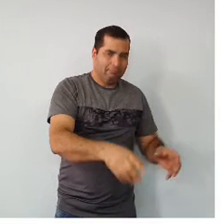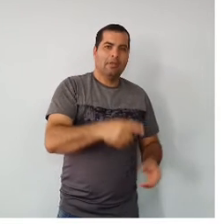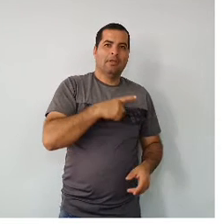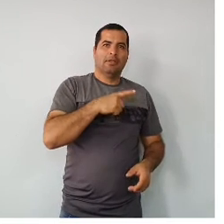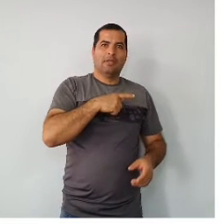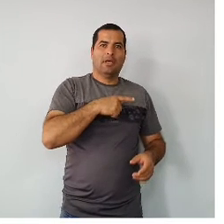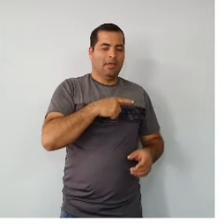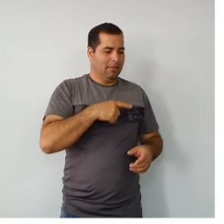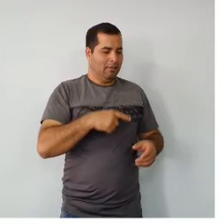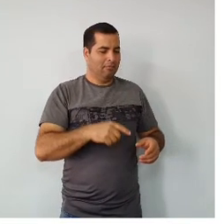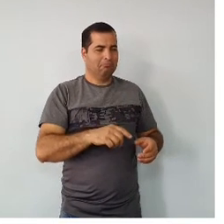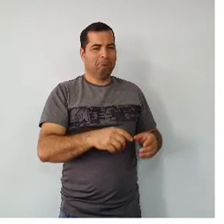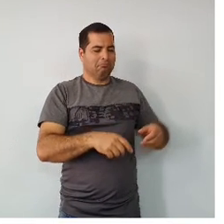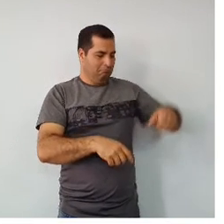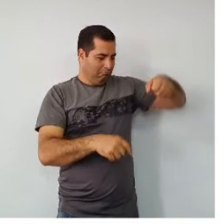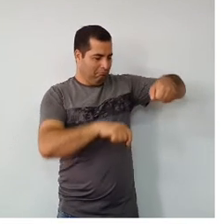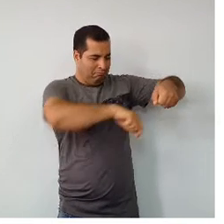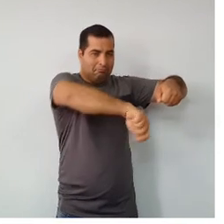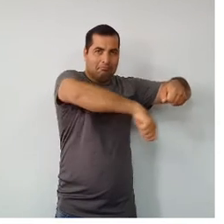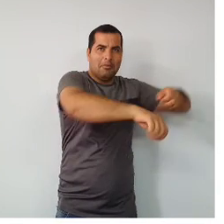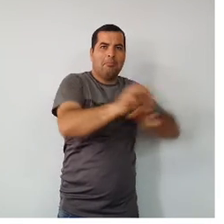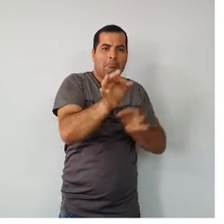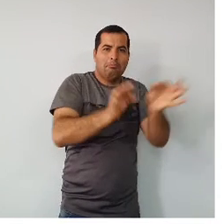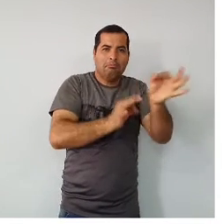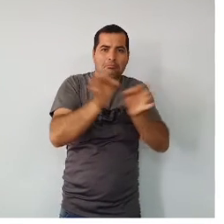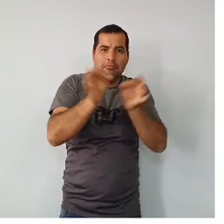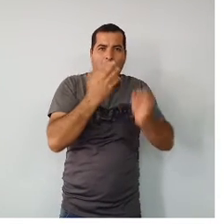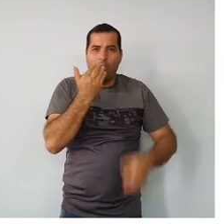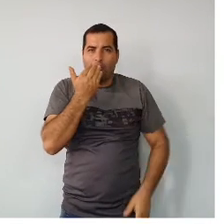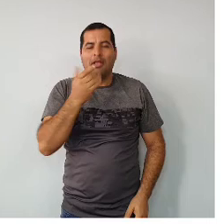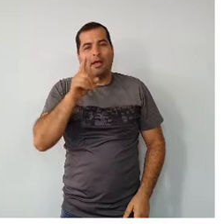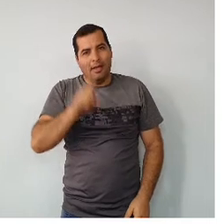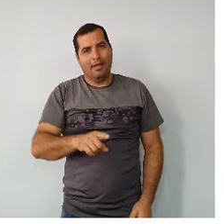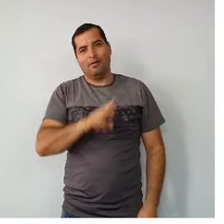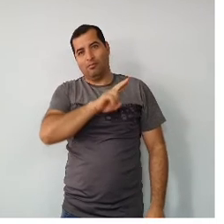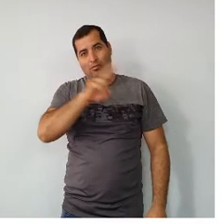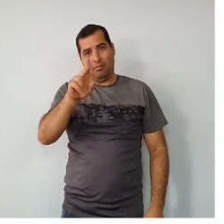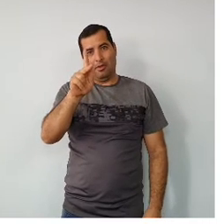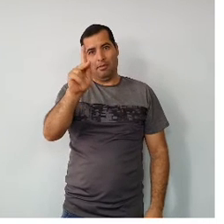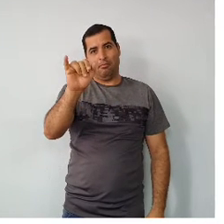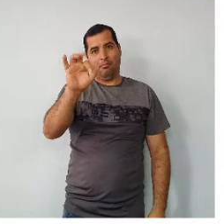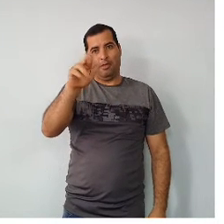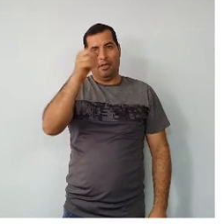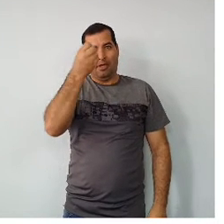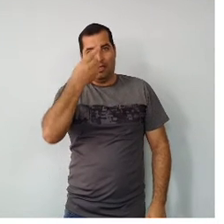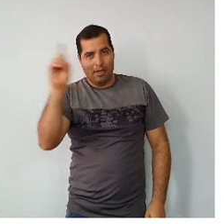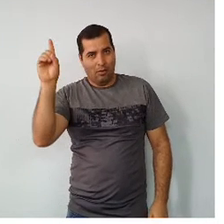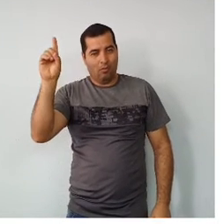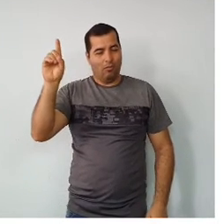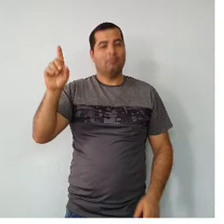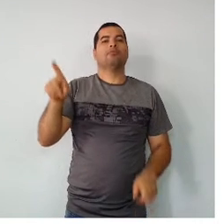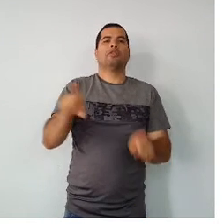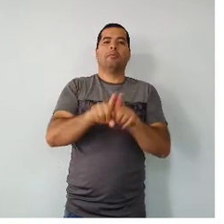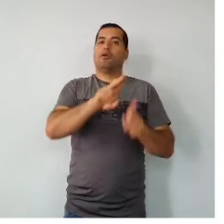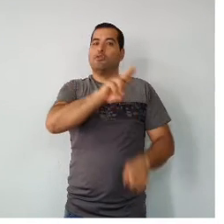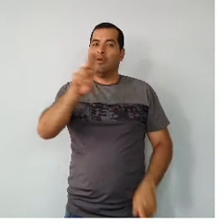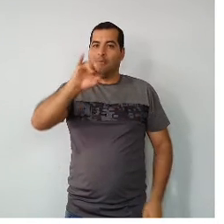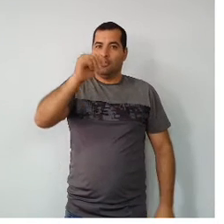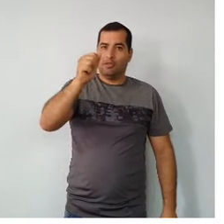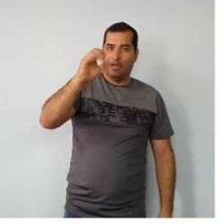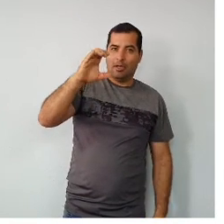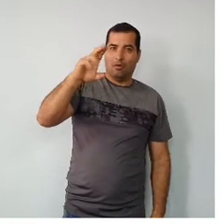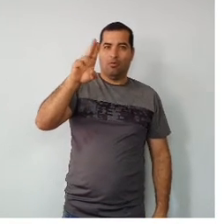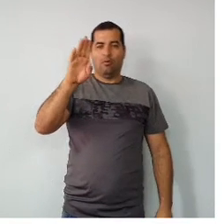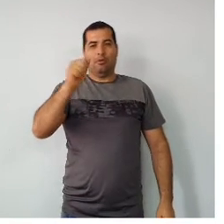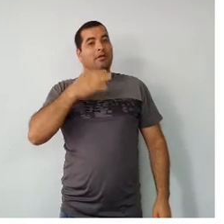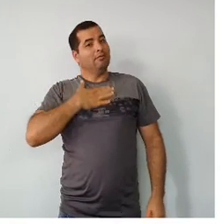colocava o caldeirãozinho por cima e fazia um pirão. E ficava aqui à beira do rio, descansando